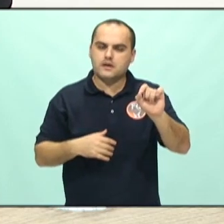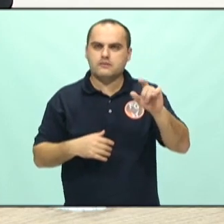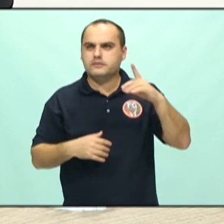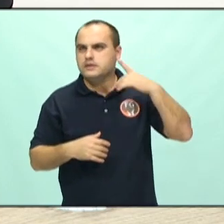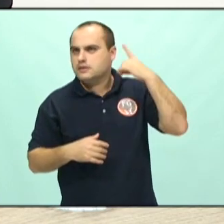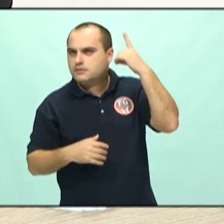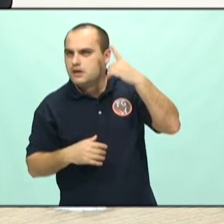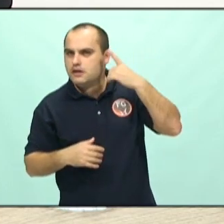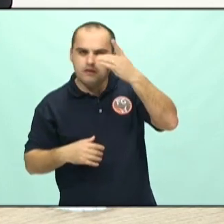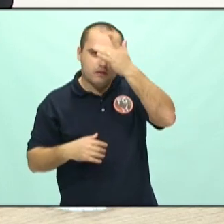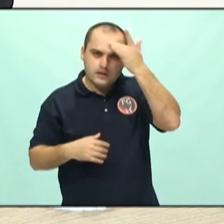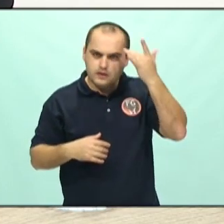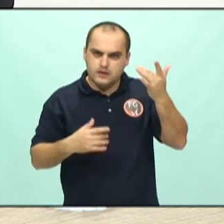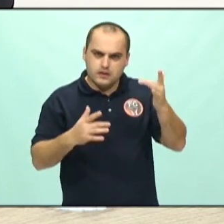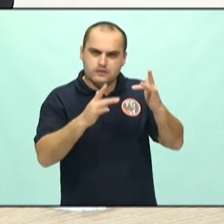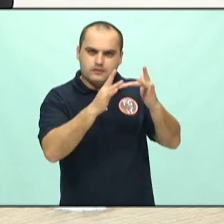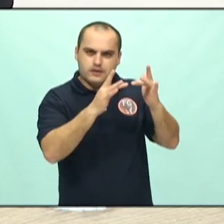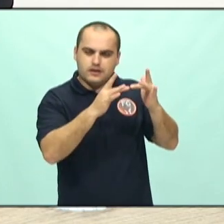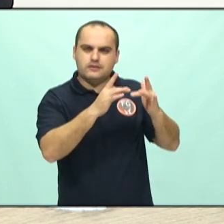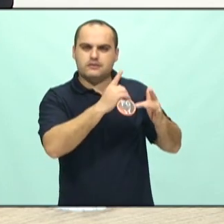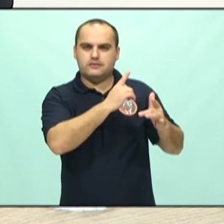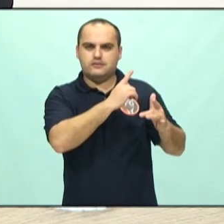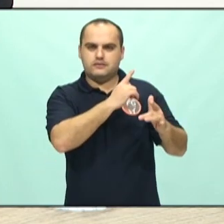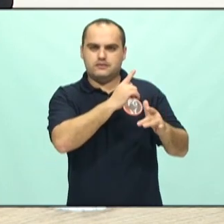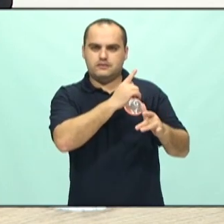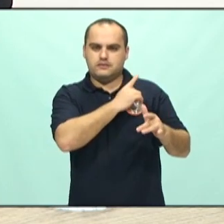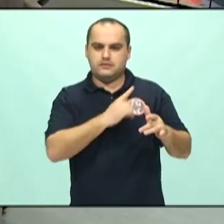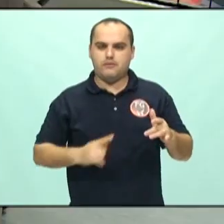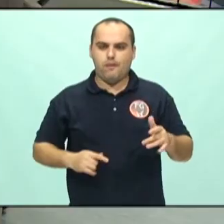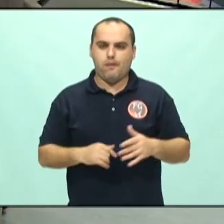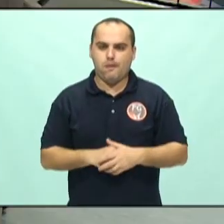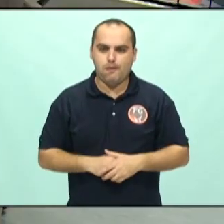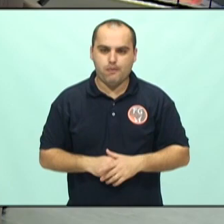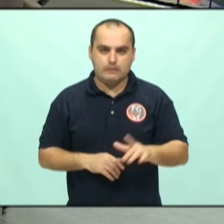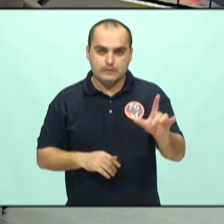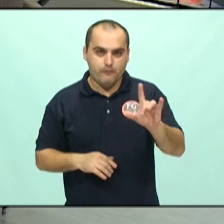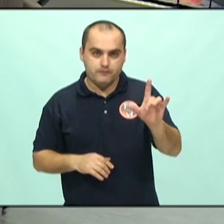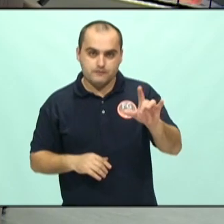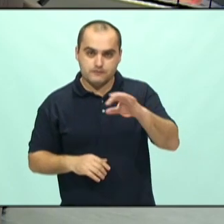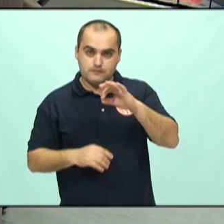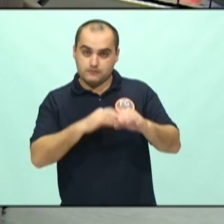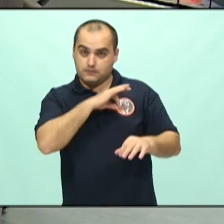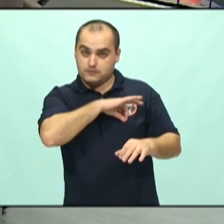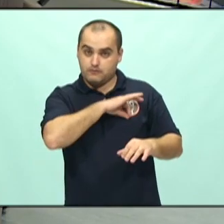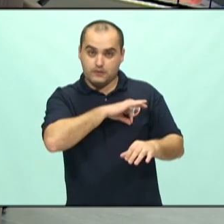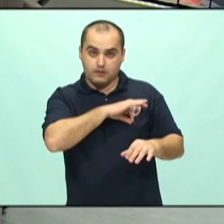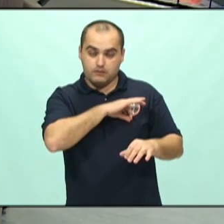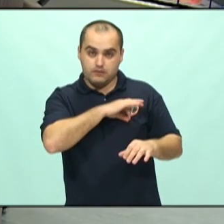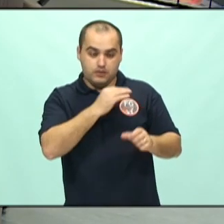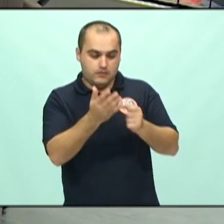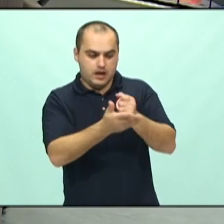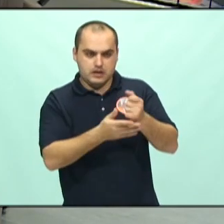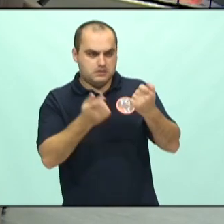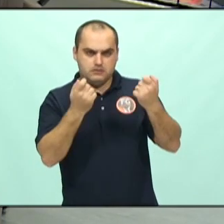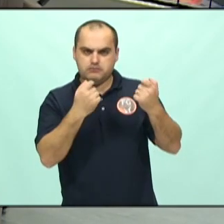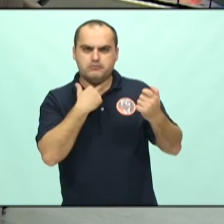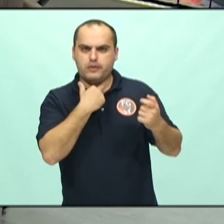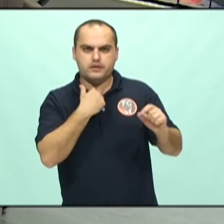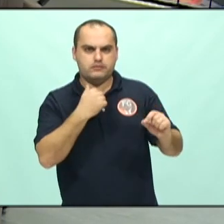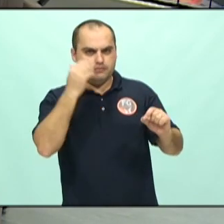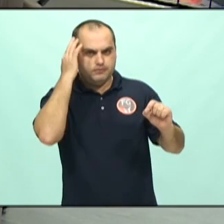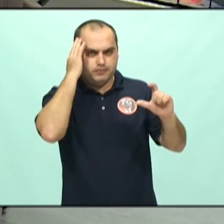deputados, pessoas ligadas ao governo acham que não tem que se aumentar o valor do salário mínimo. Tá? Isso eu já ouvi